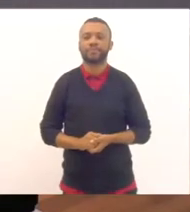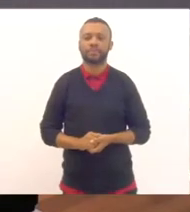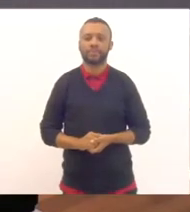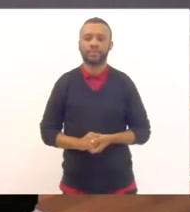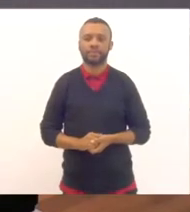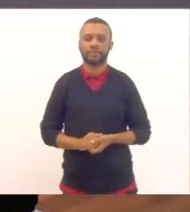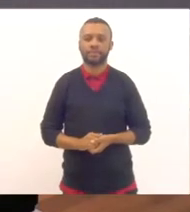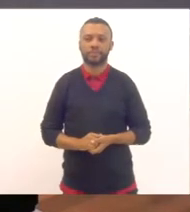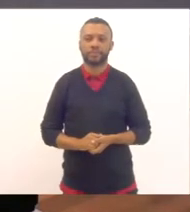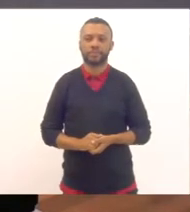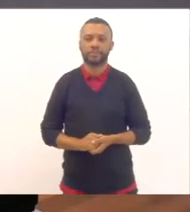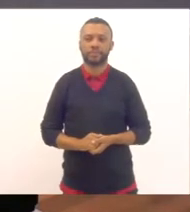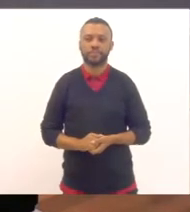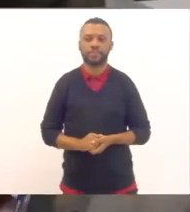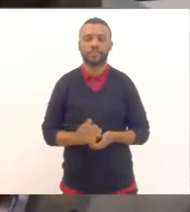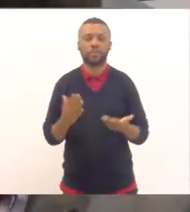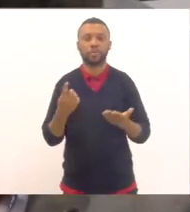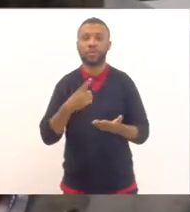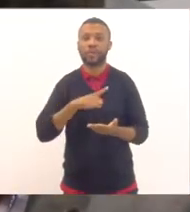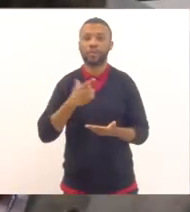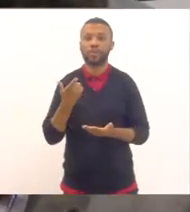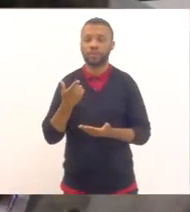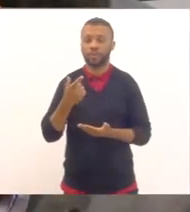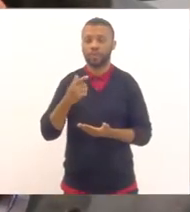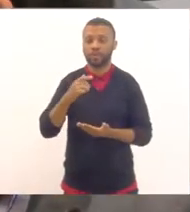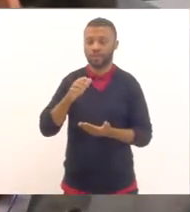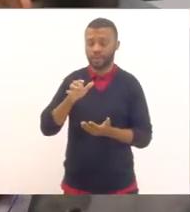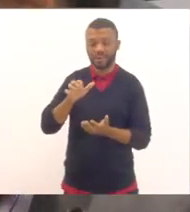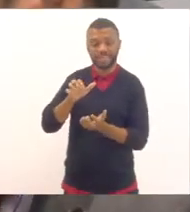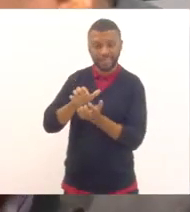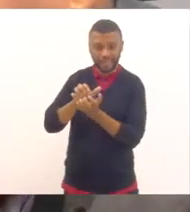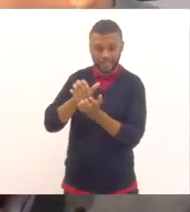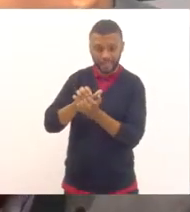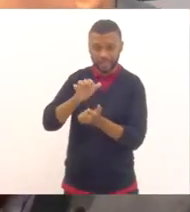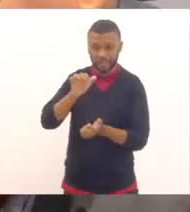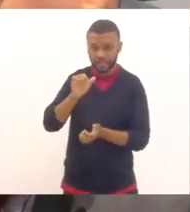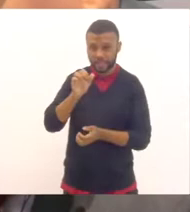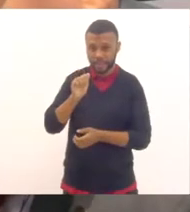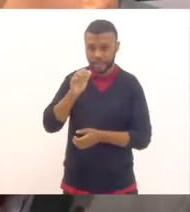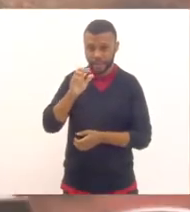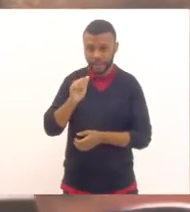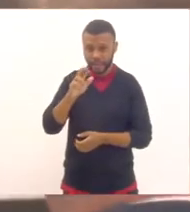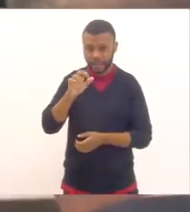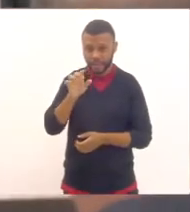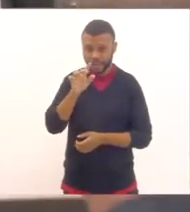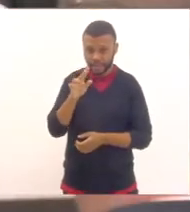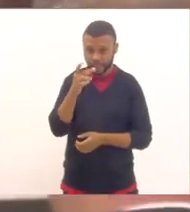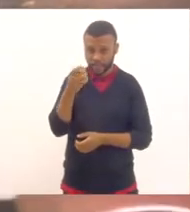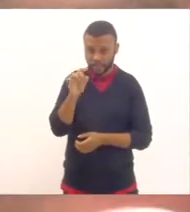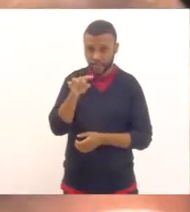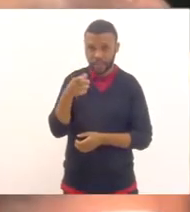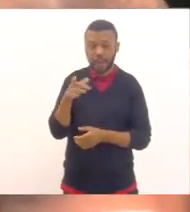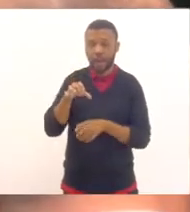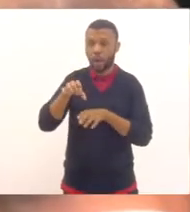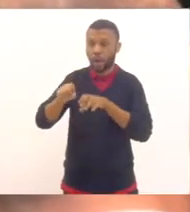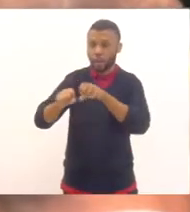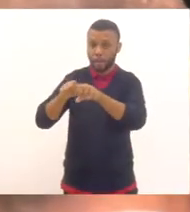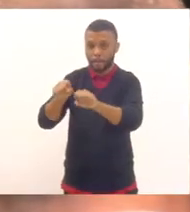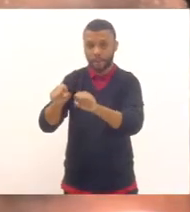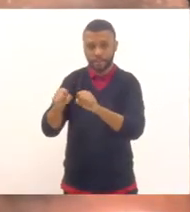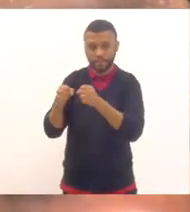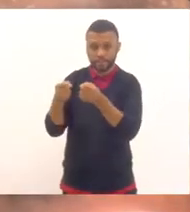Olá hoje nós temos jacarezinho que ele é ocupado permanentemente pela força cole Então já dez